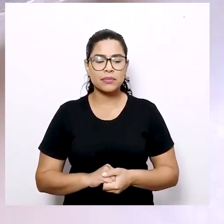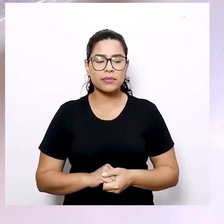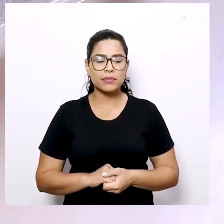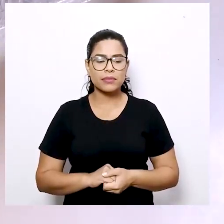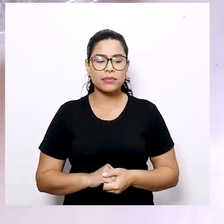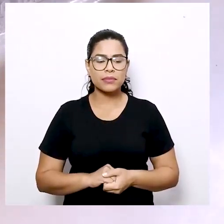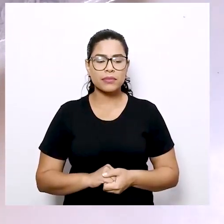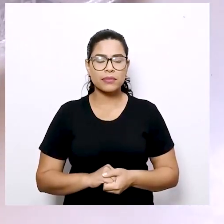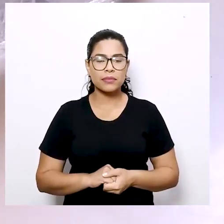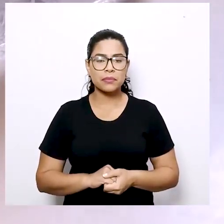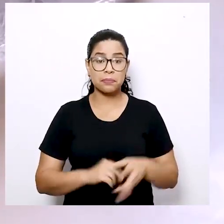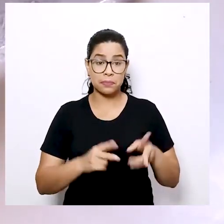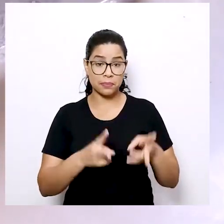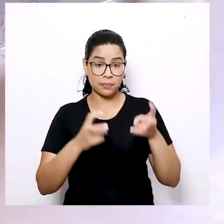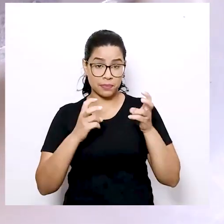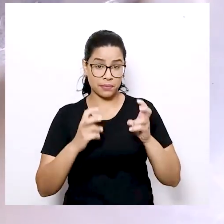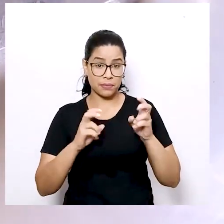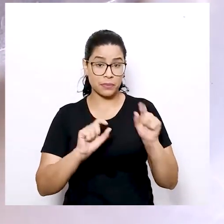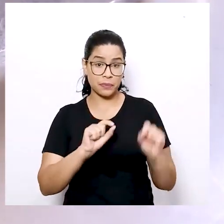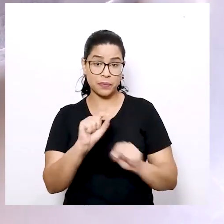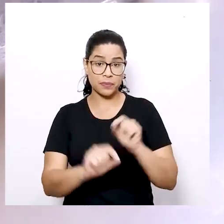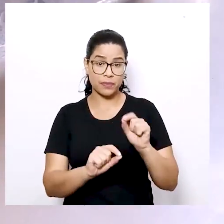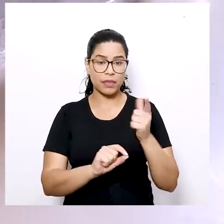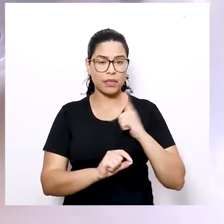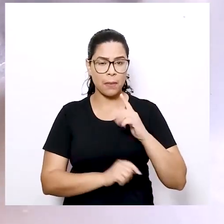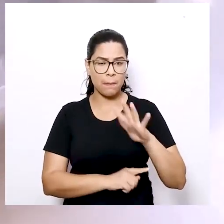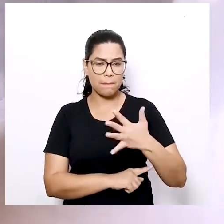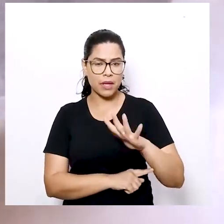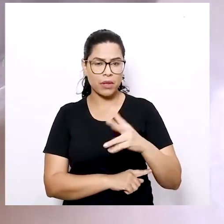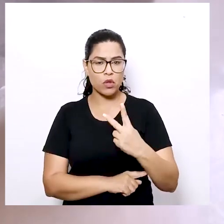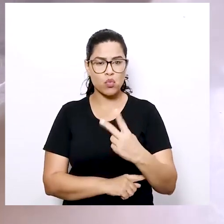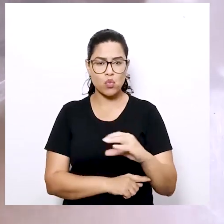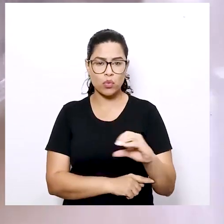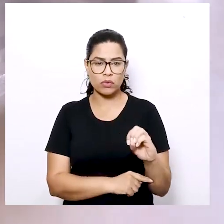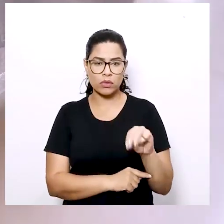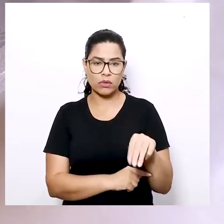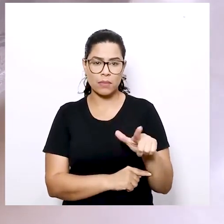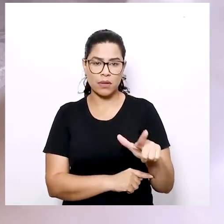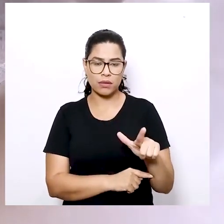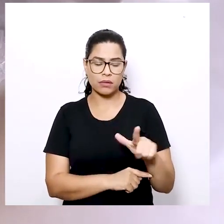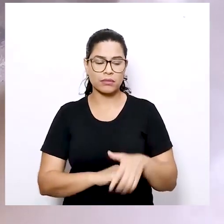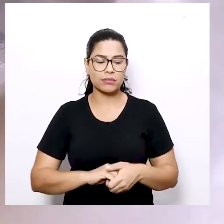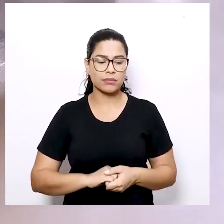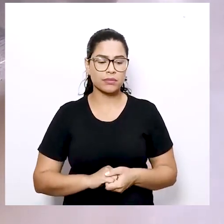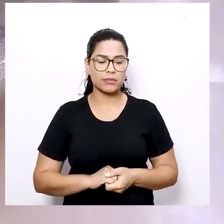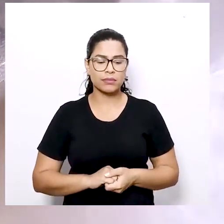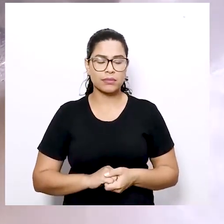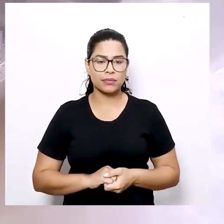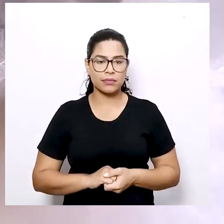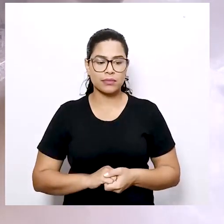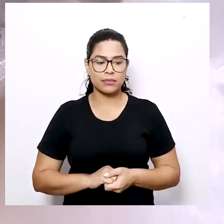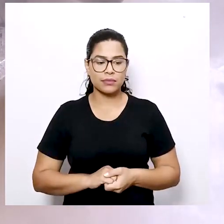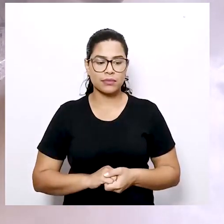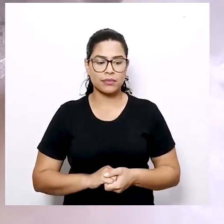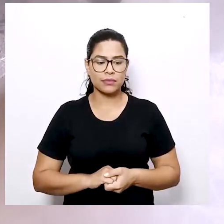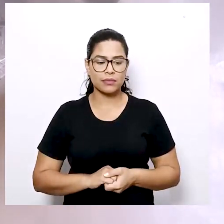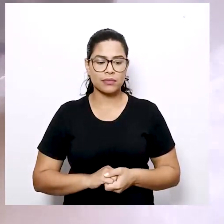Aí nós vamos ter o quê? Que este recipiente, esse copo, tem aproximadamente 200 ml.